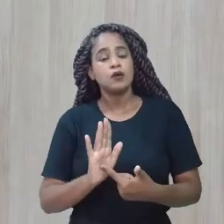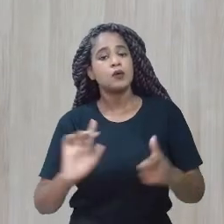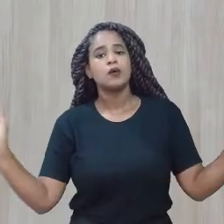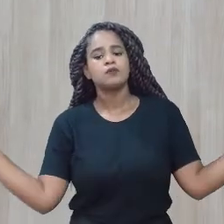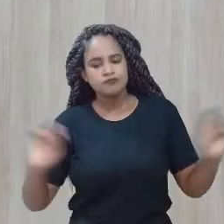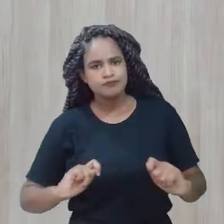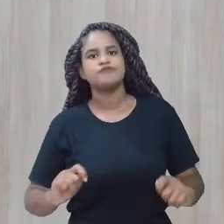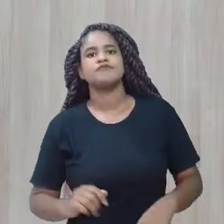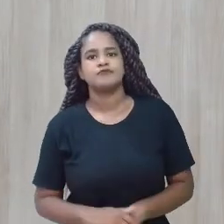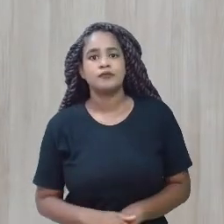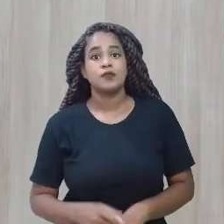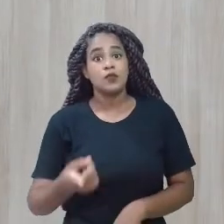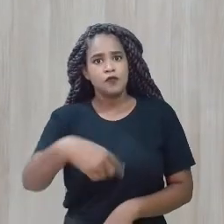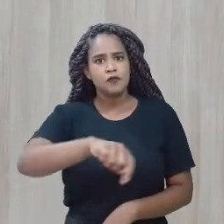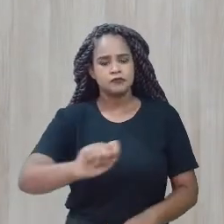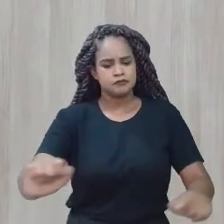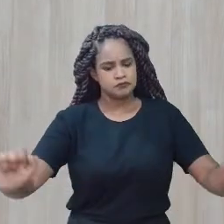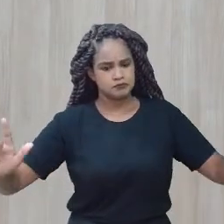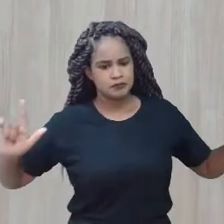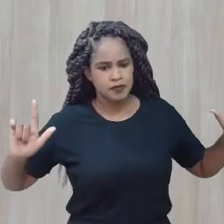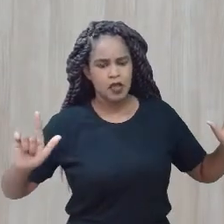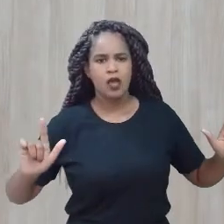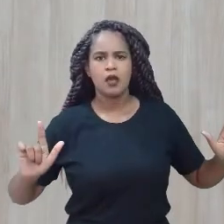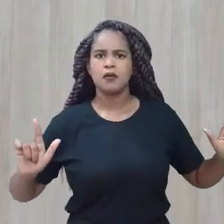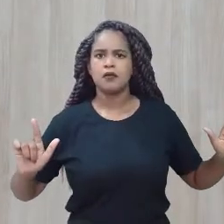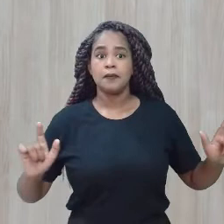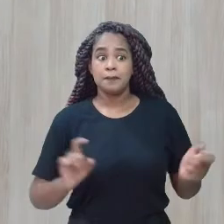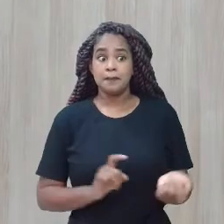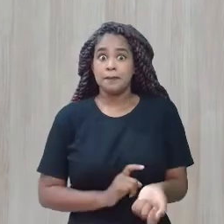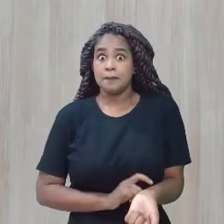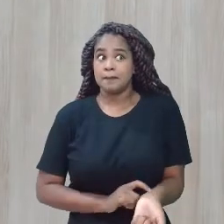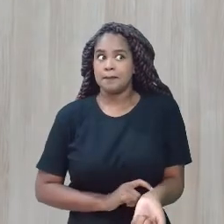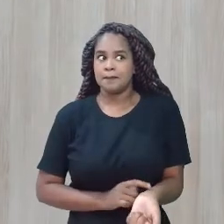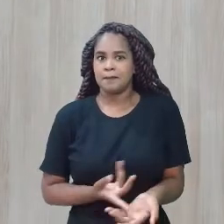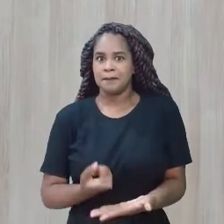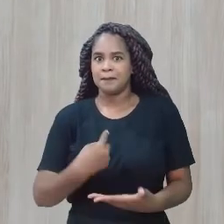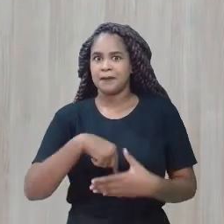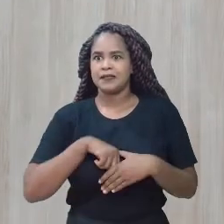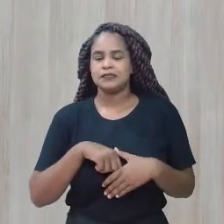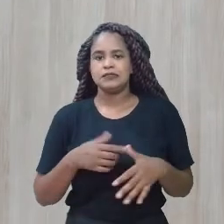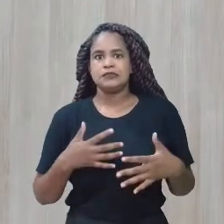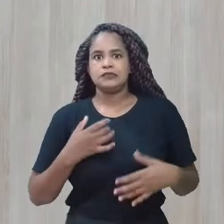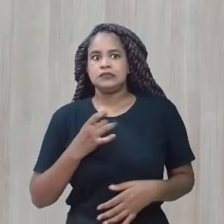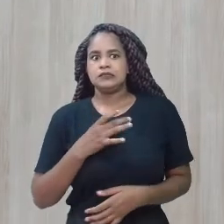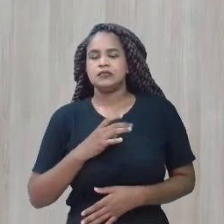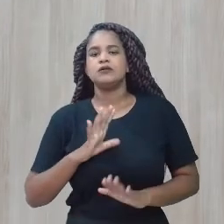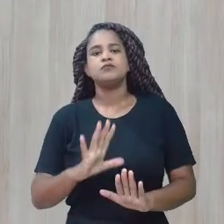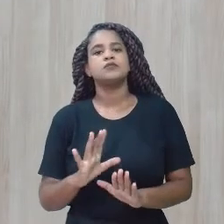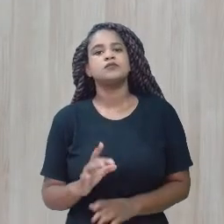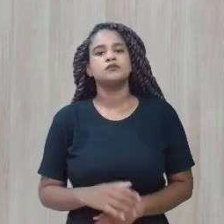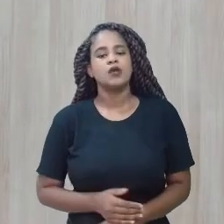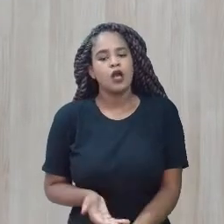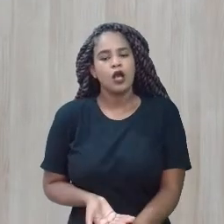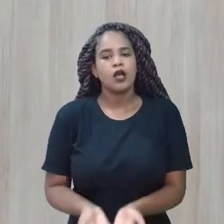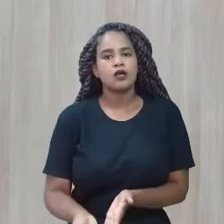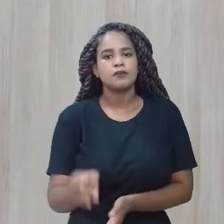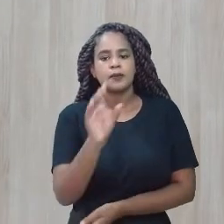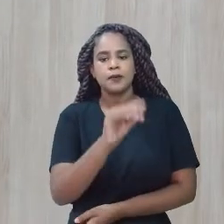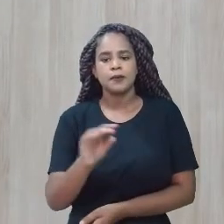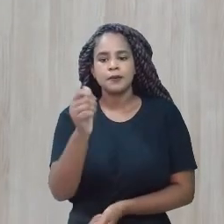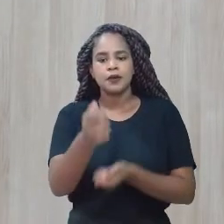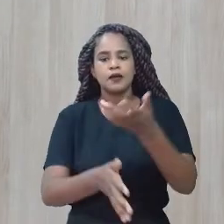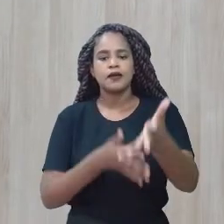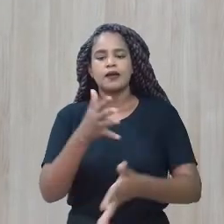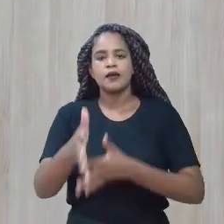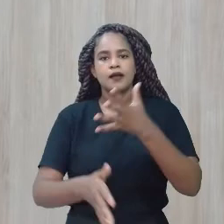aí você vai lá, chega na frente lá, com muito medo, tremendo, não é? Mas aí, quando começa a falar, depois dos